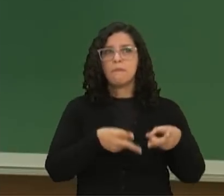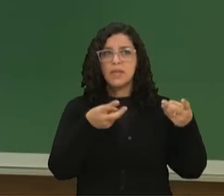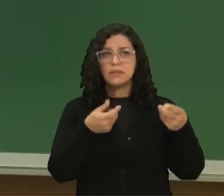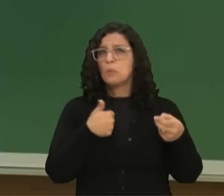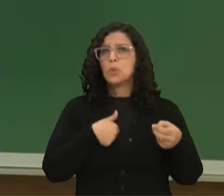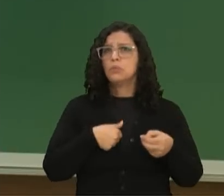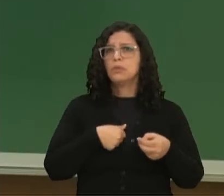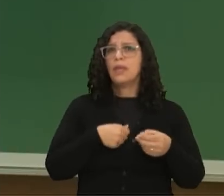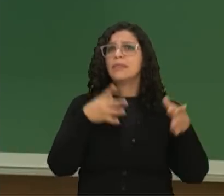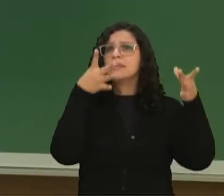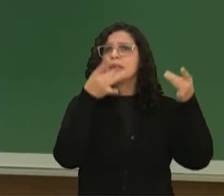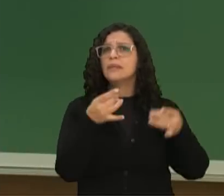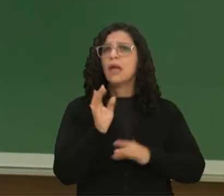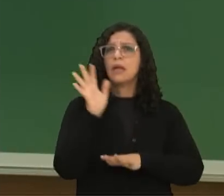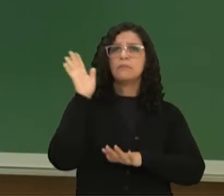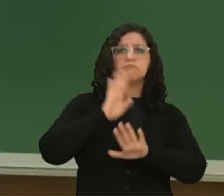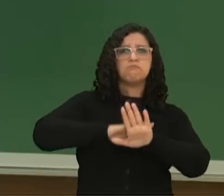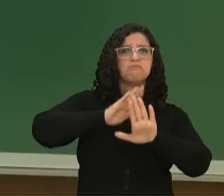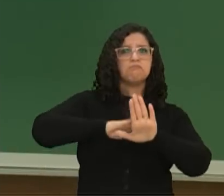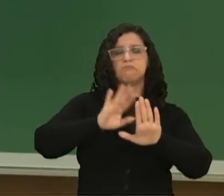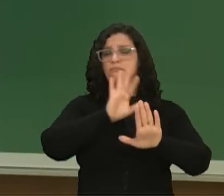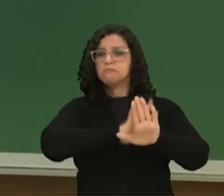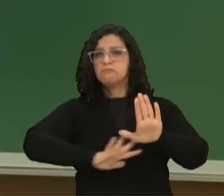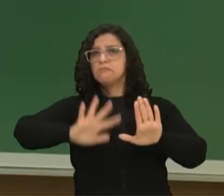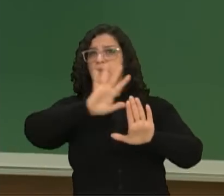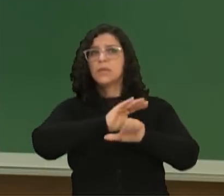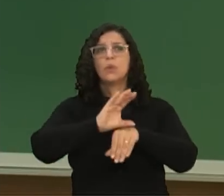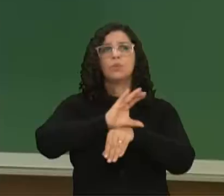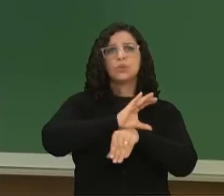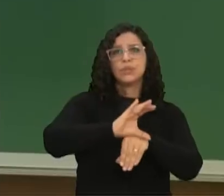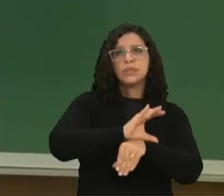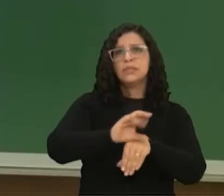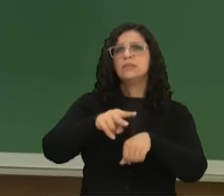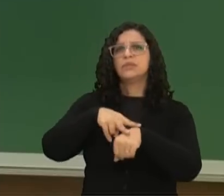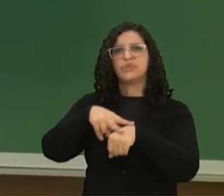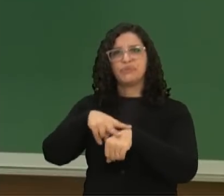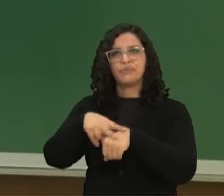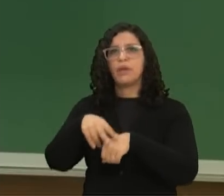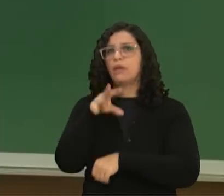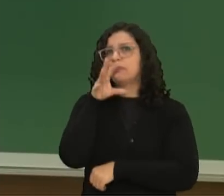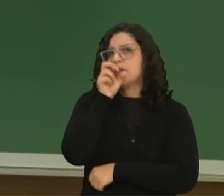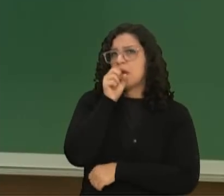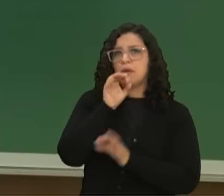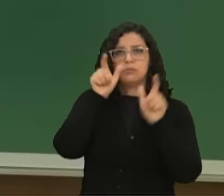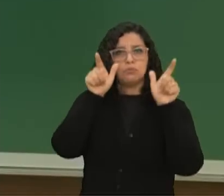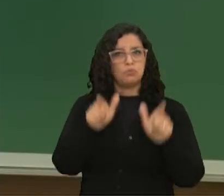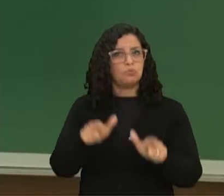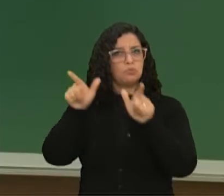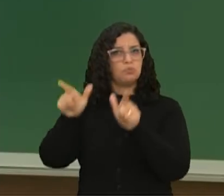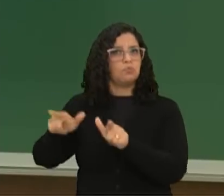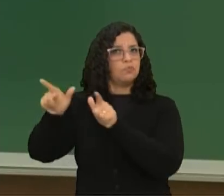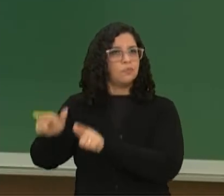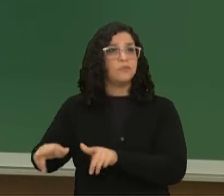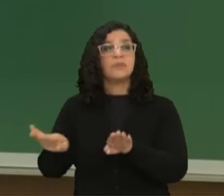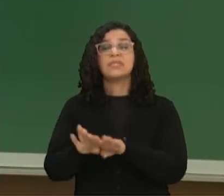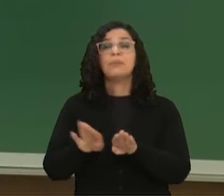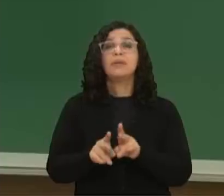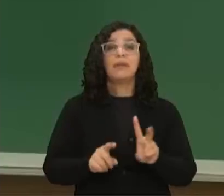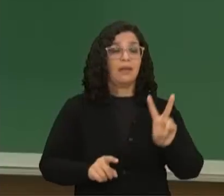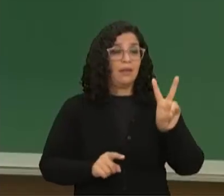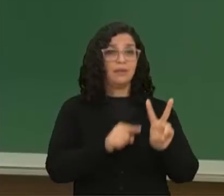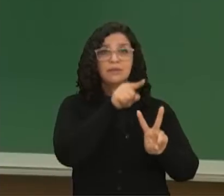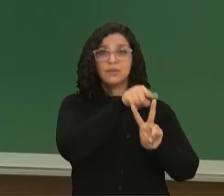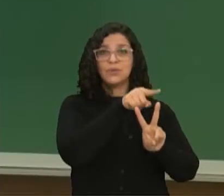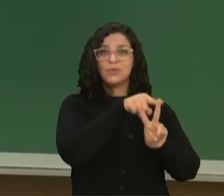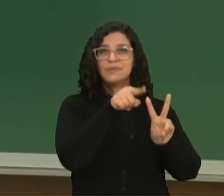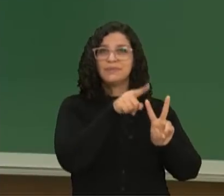não tem fundo, né? Ali é um fundo cinza, ou verde, ou laranja. E a gente tem ali, ó, os personagens do